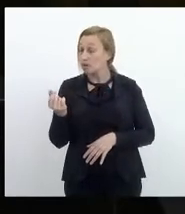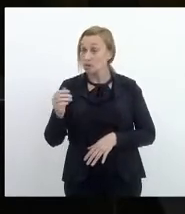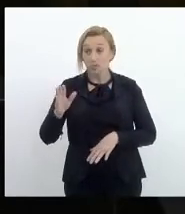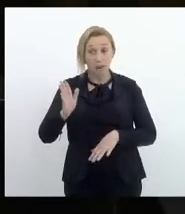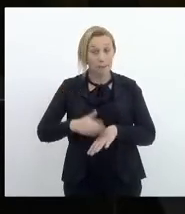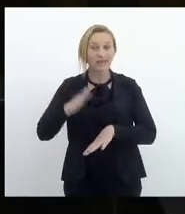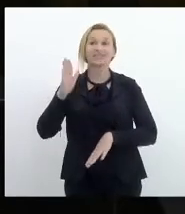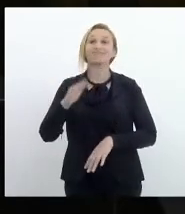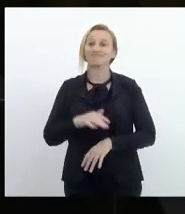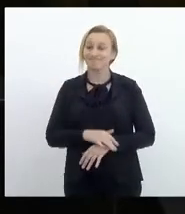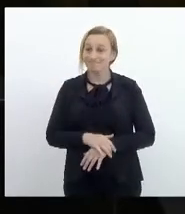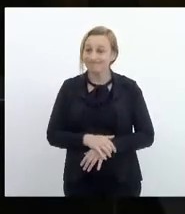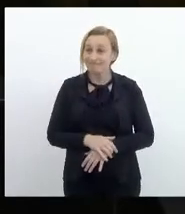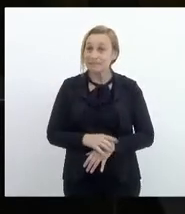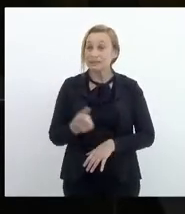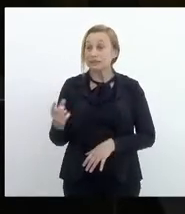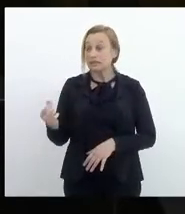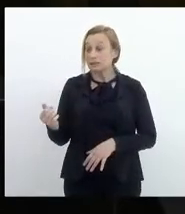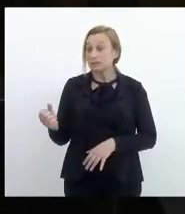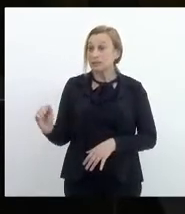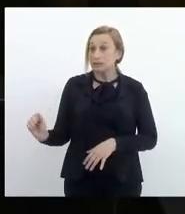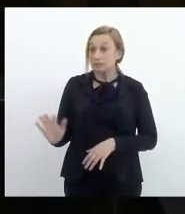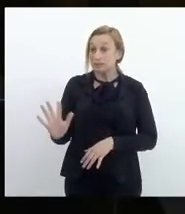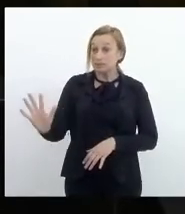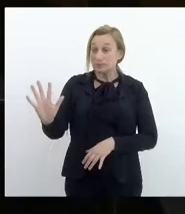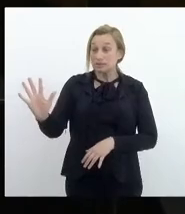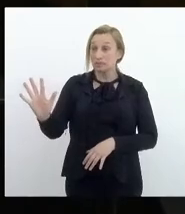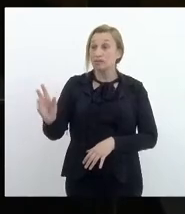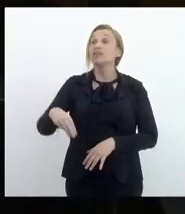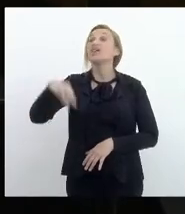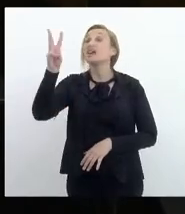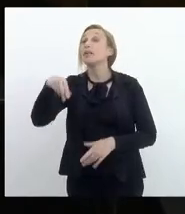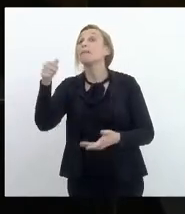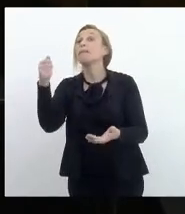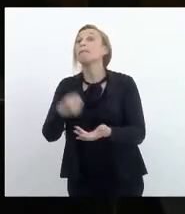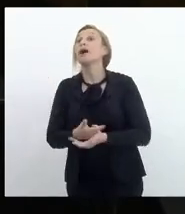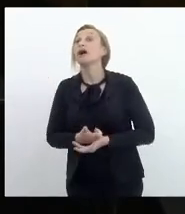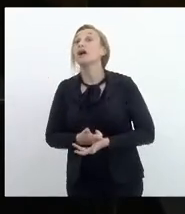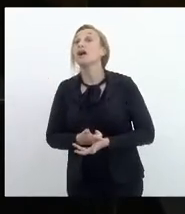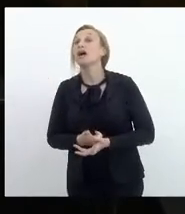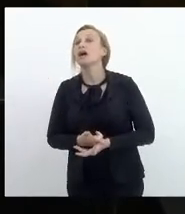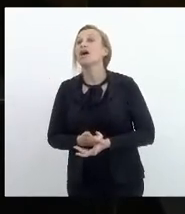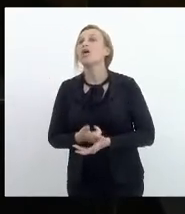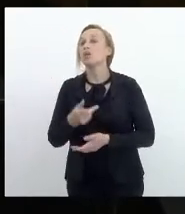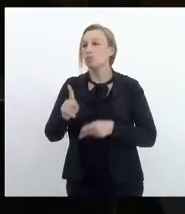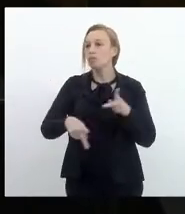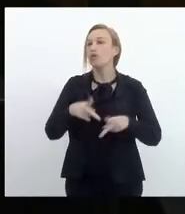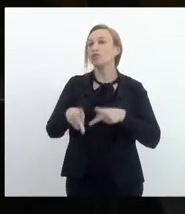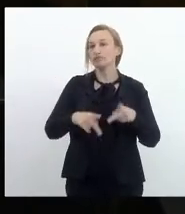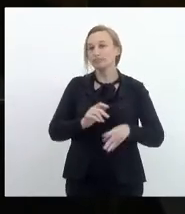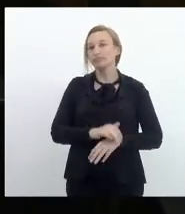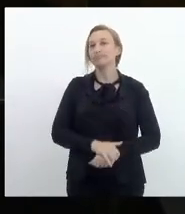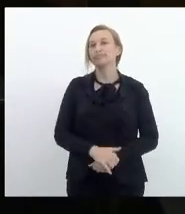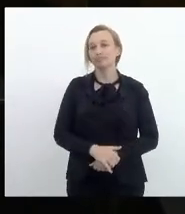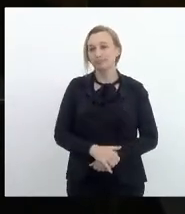maior e esse preço quem paga Esse é o consumidor